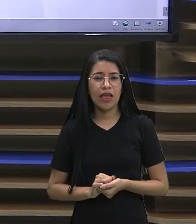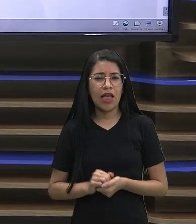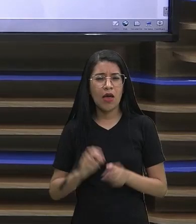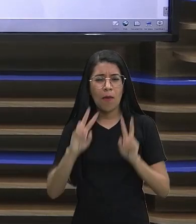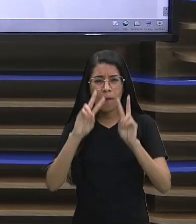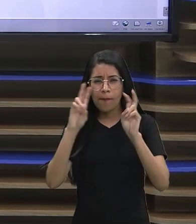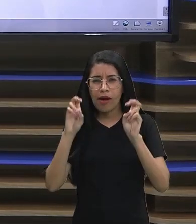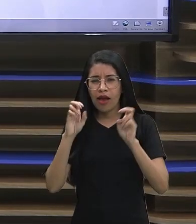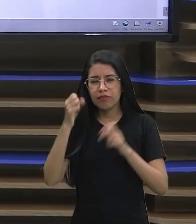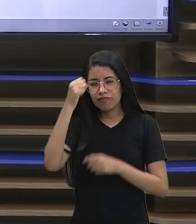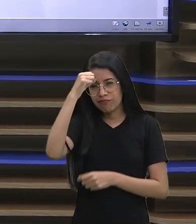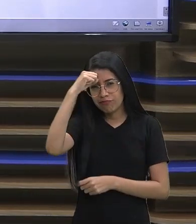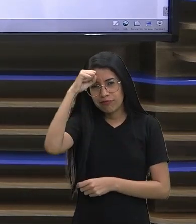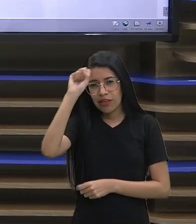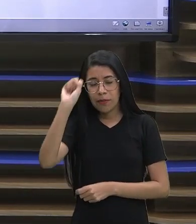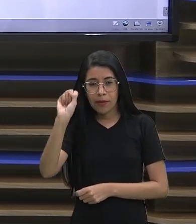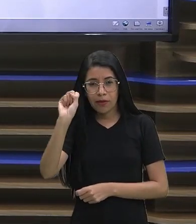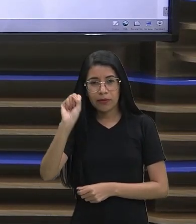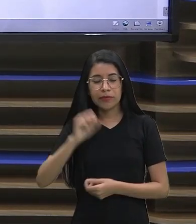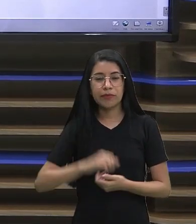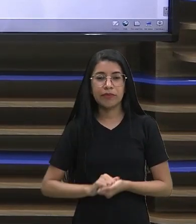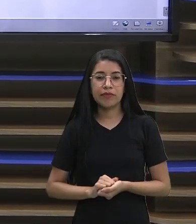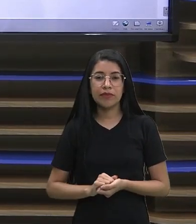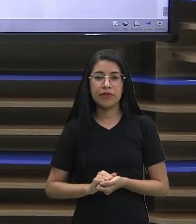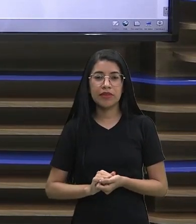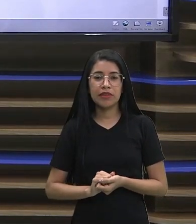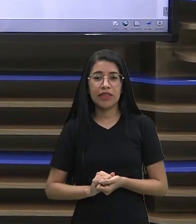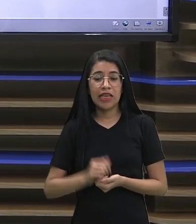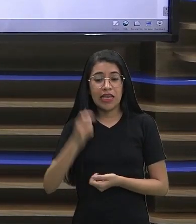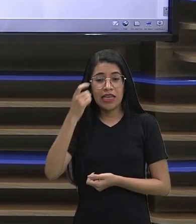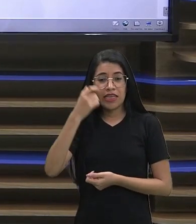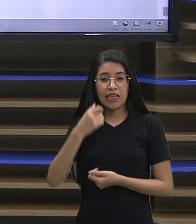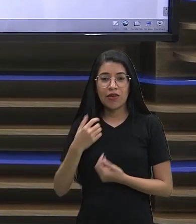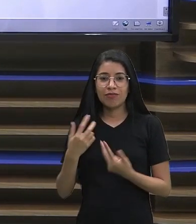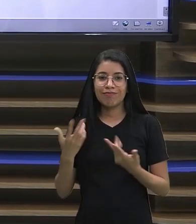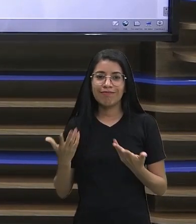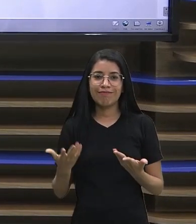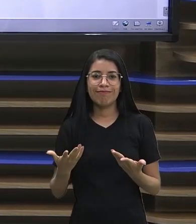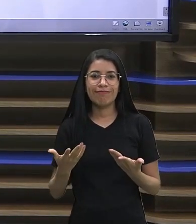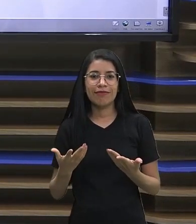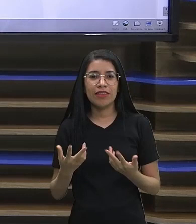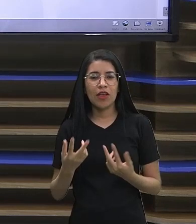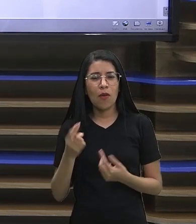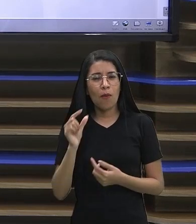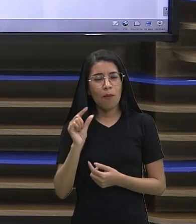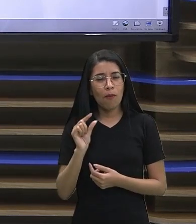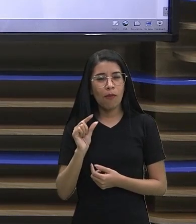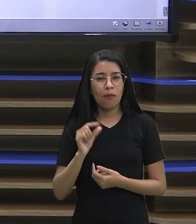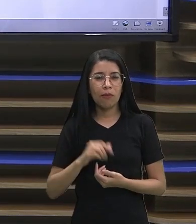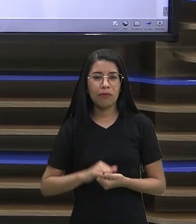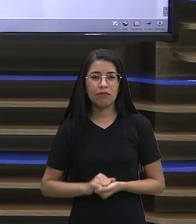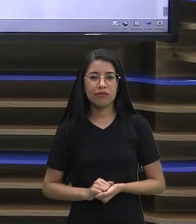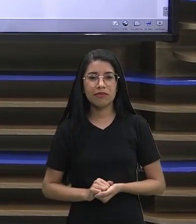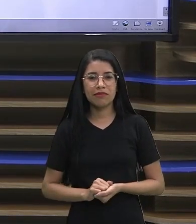brincar, rebelde. Adivinha como eu sou? Né? Um pouquinho só.